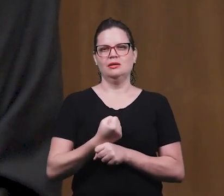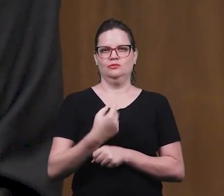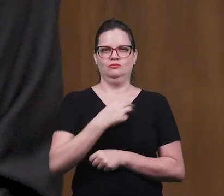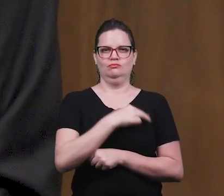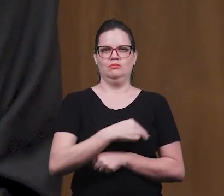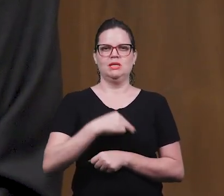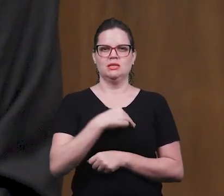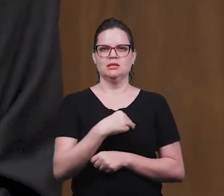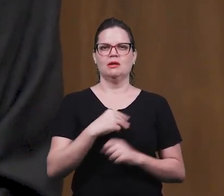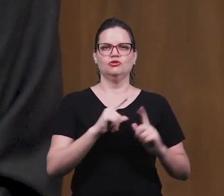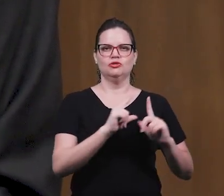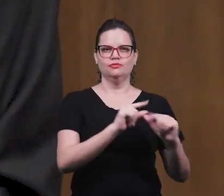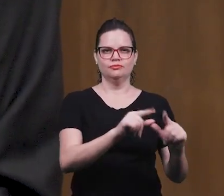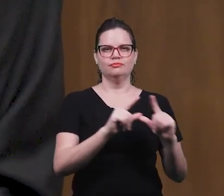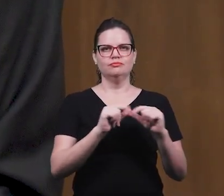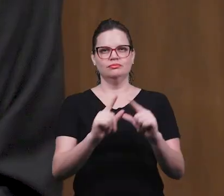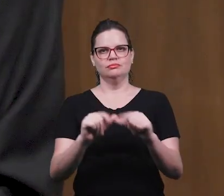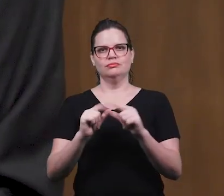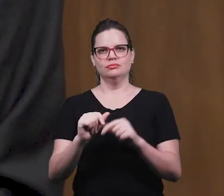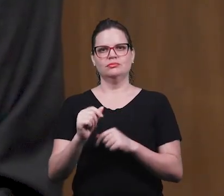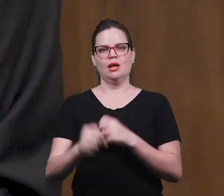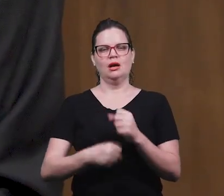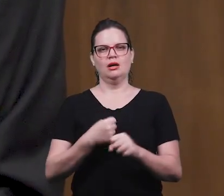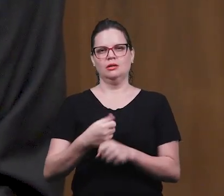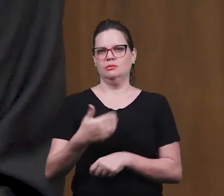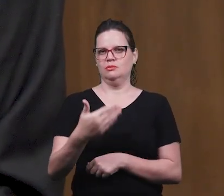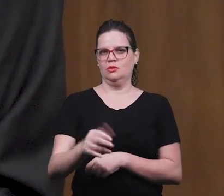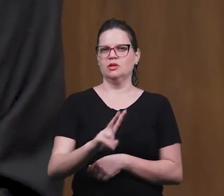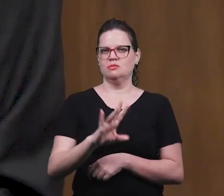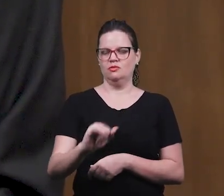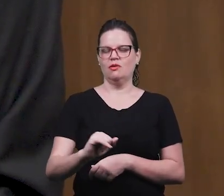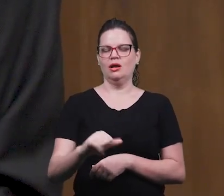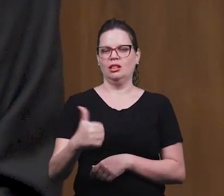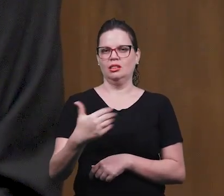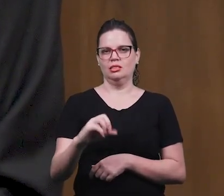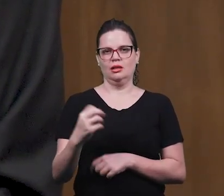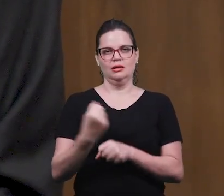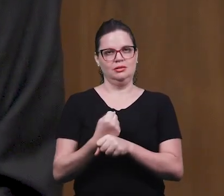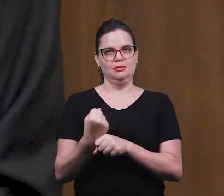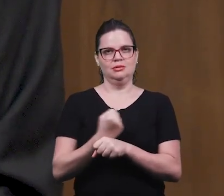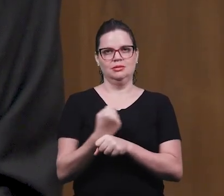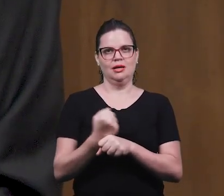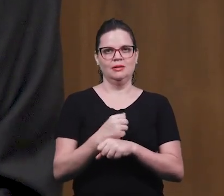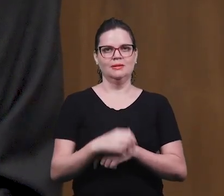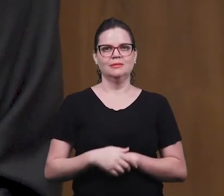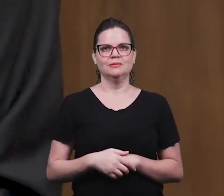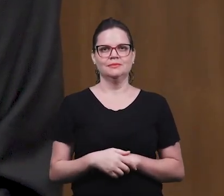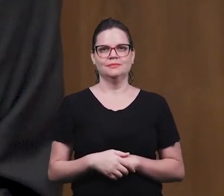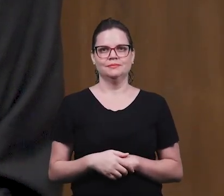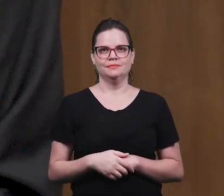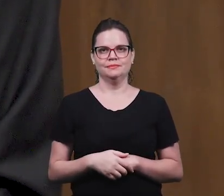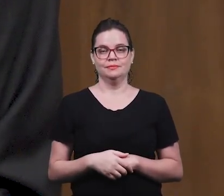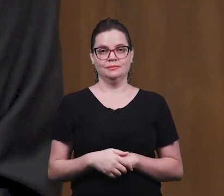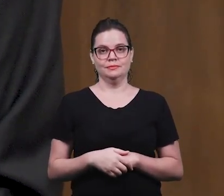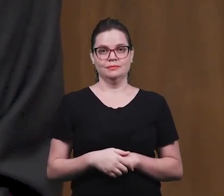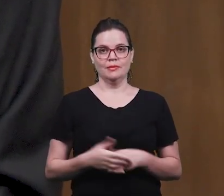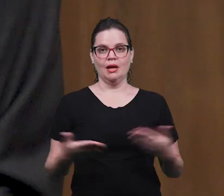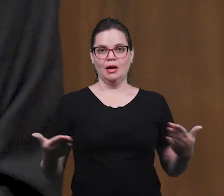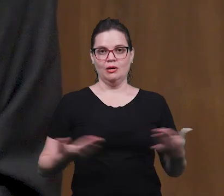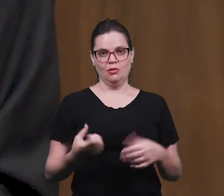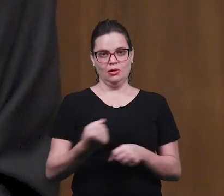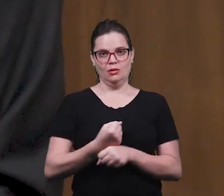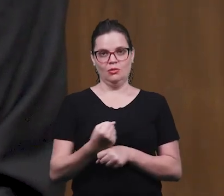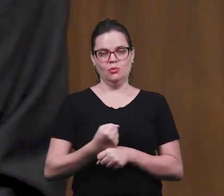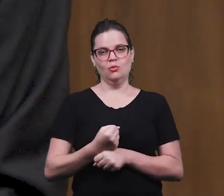né? O ano que vem completa já 10 anos que nós estamos fazendo esse trabalho. Esse ano nós vamos para a 12ª